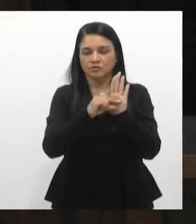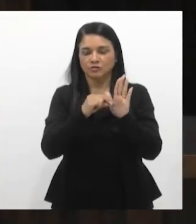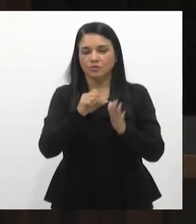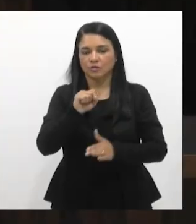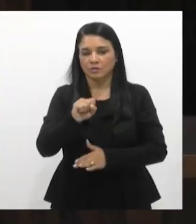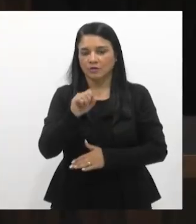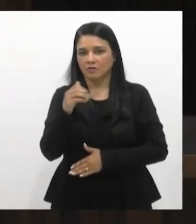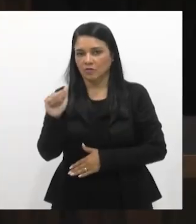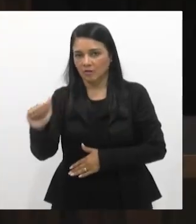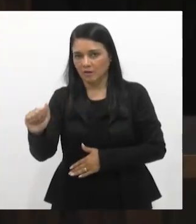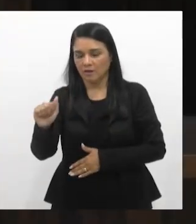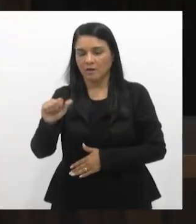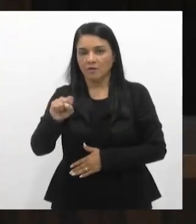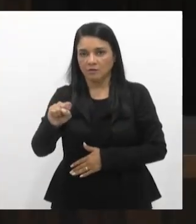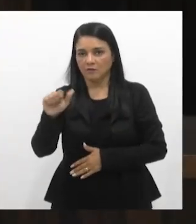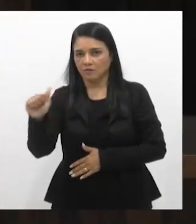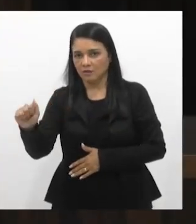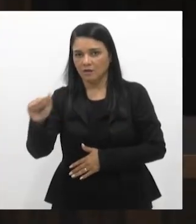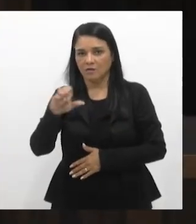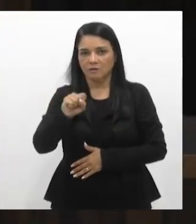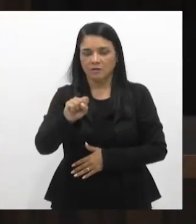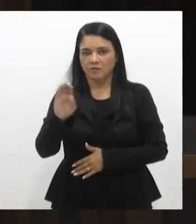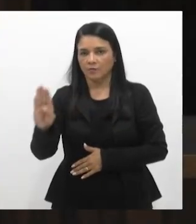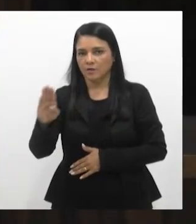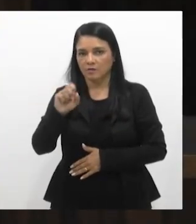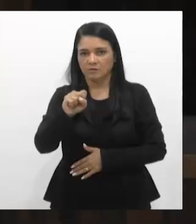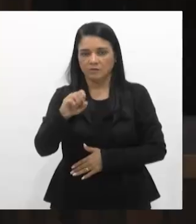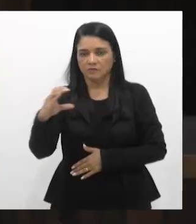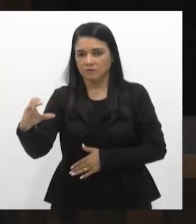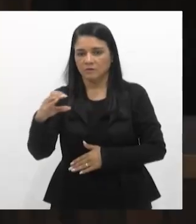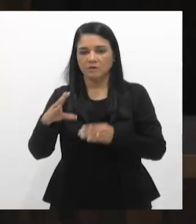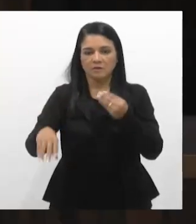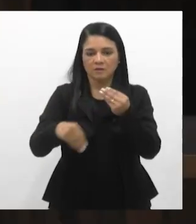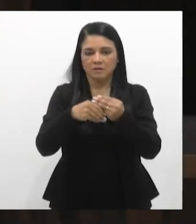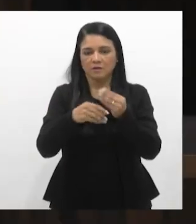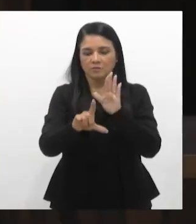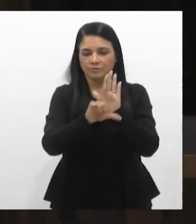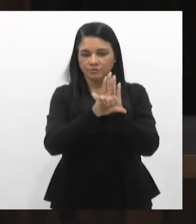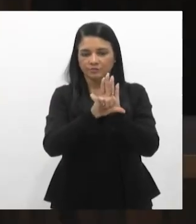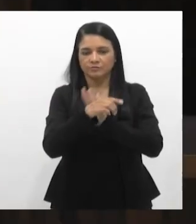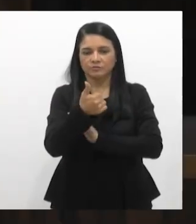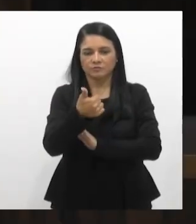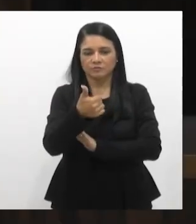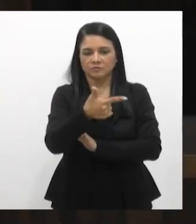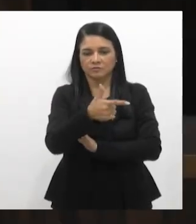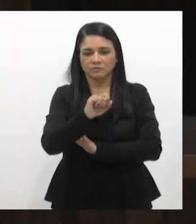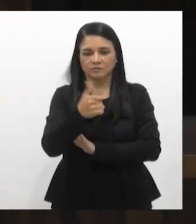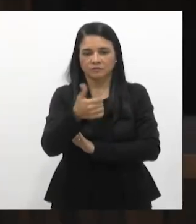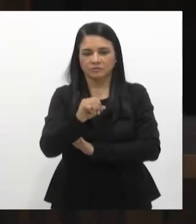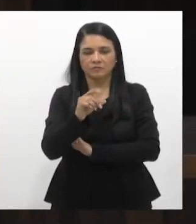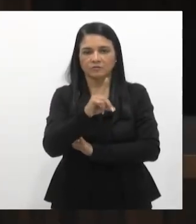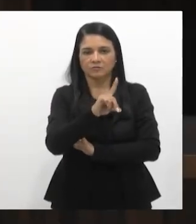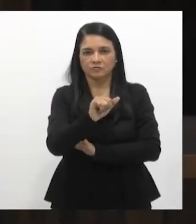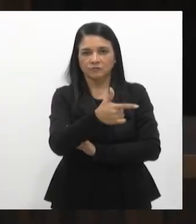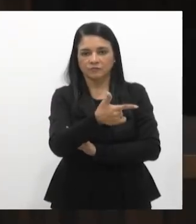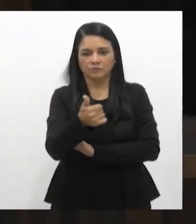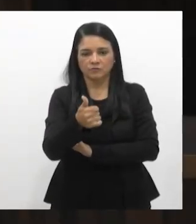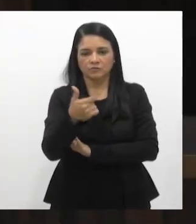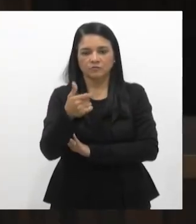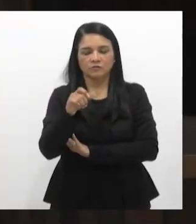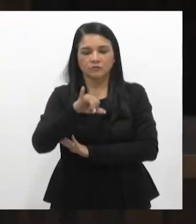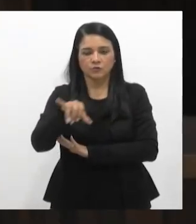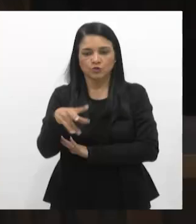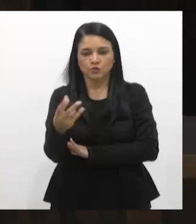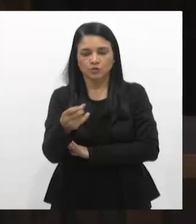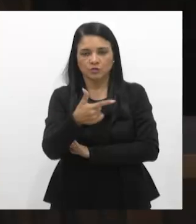8º B e 8º C, todos da lei complementar número 210, de 21 de julho de 2023, que dispõe sobre o Fundo